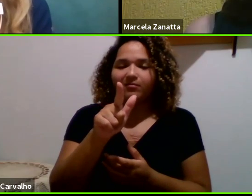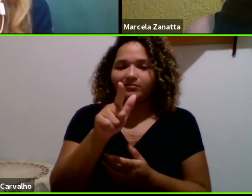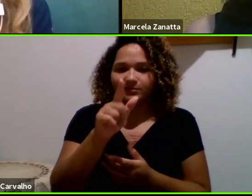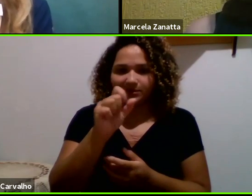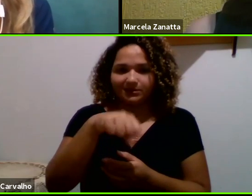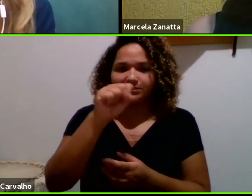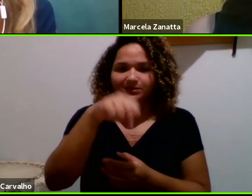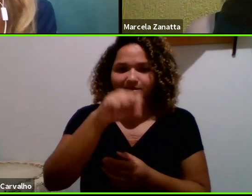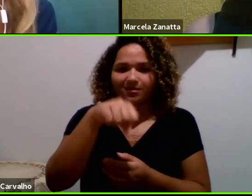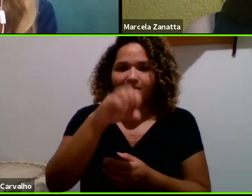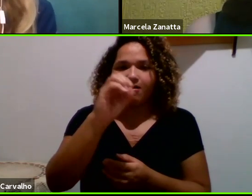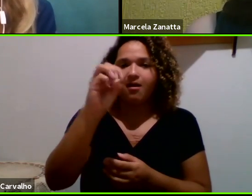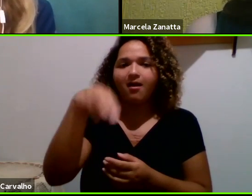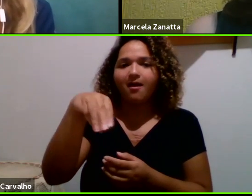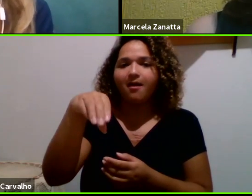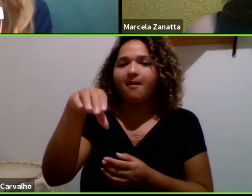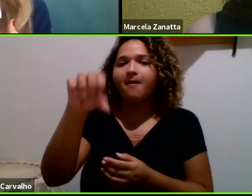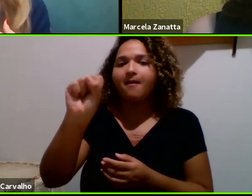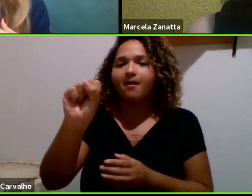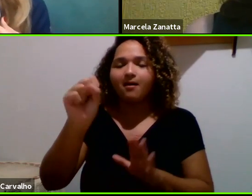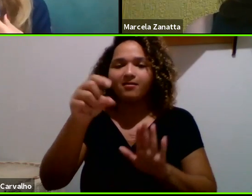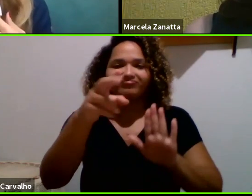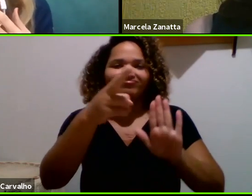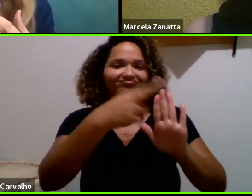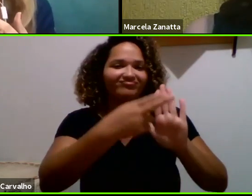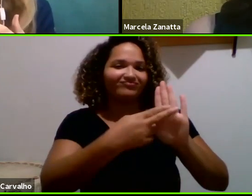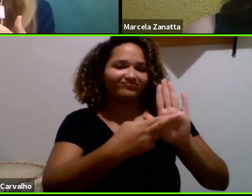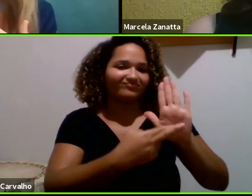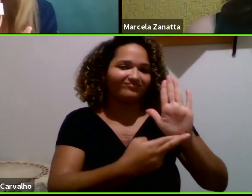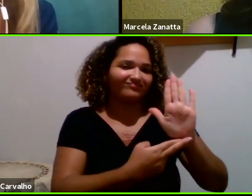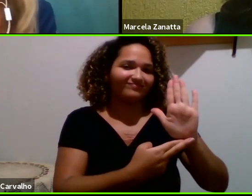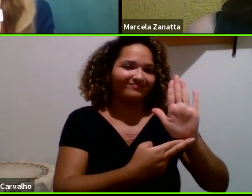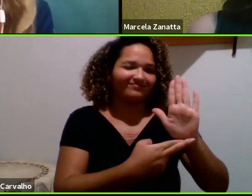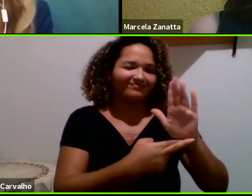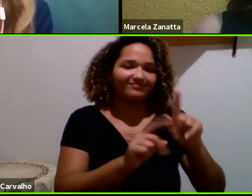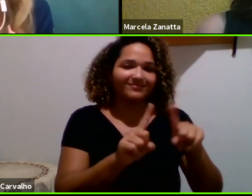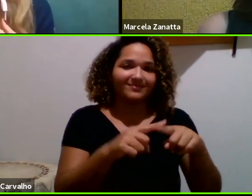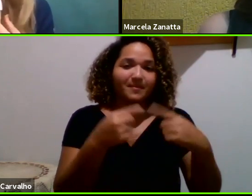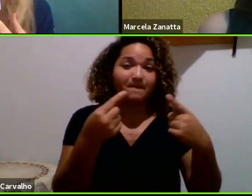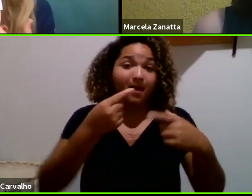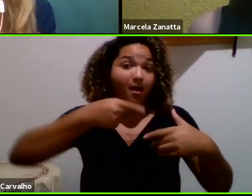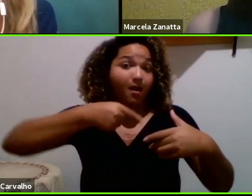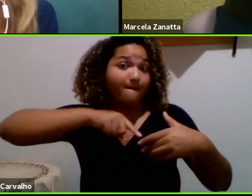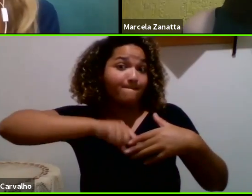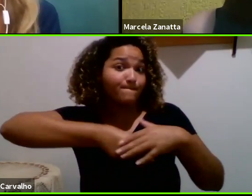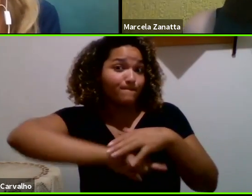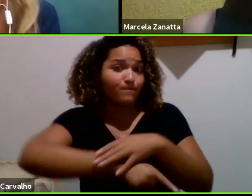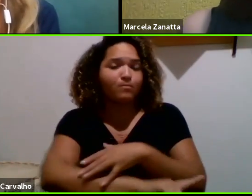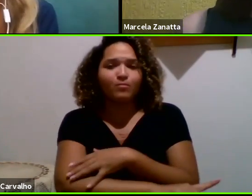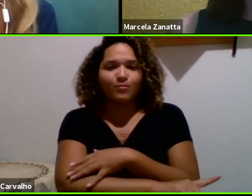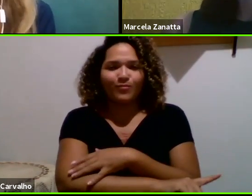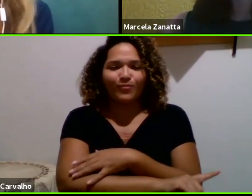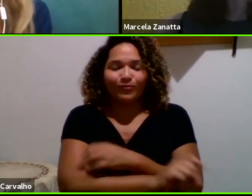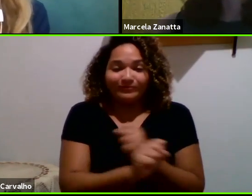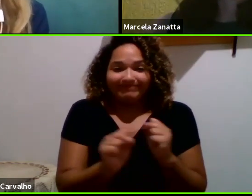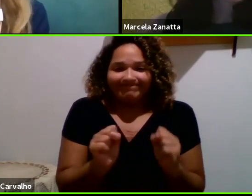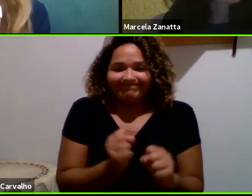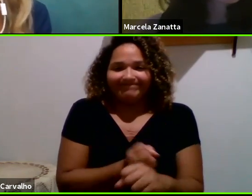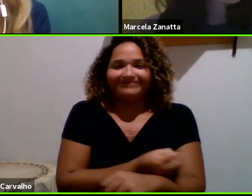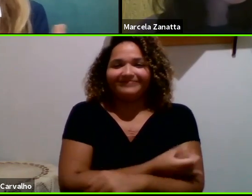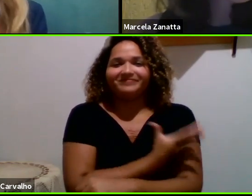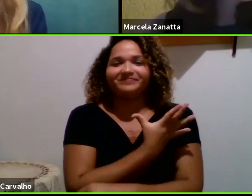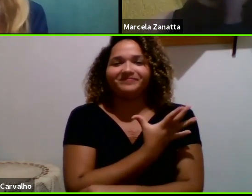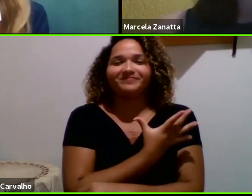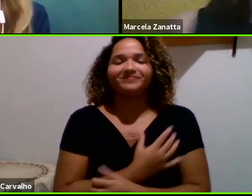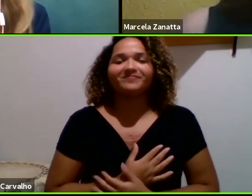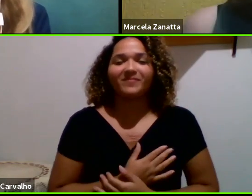da Organização Mundial da Saúde, mas de uma forma um pouco mais profunda e cheia de emoção. Eu